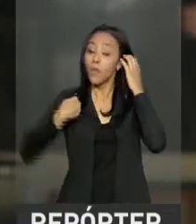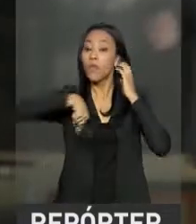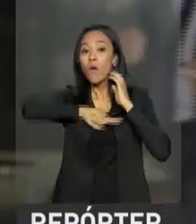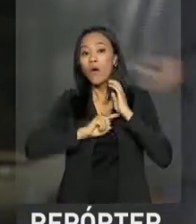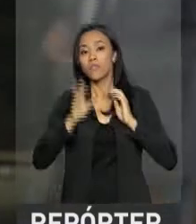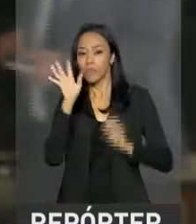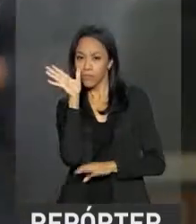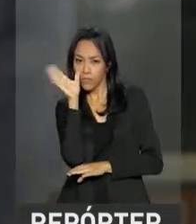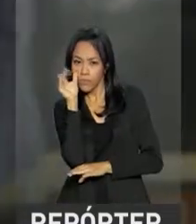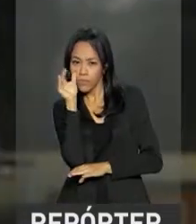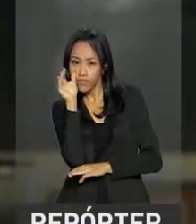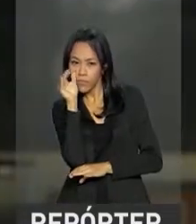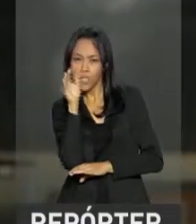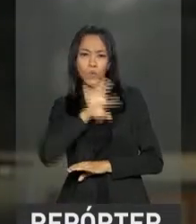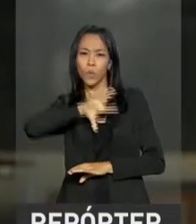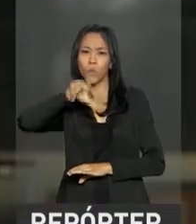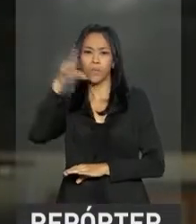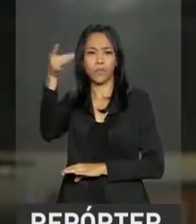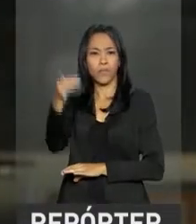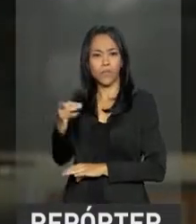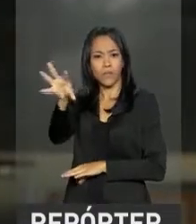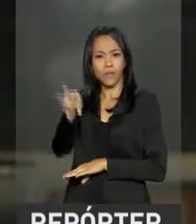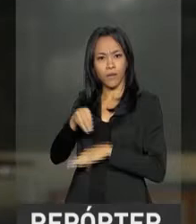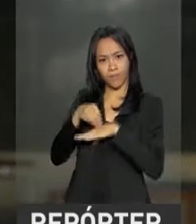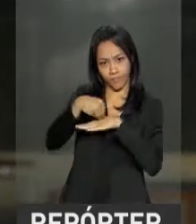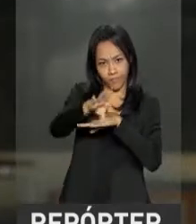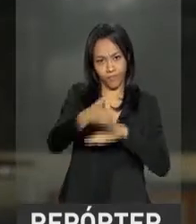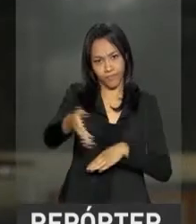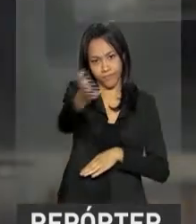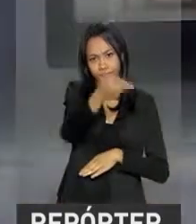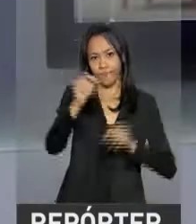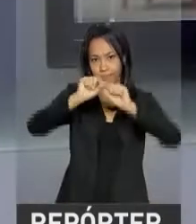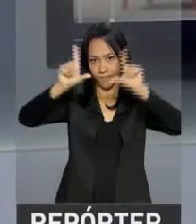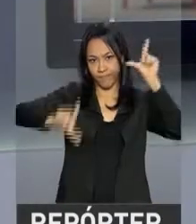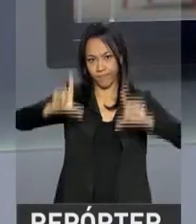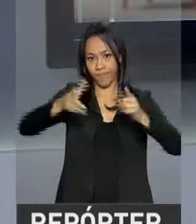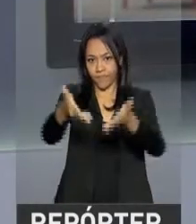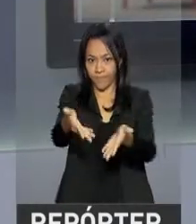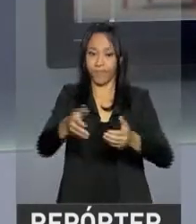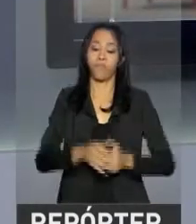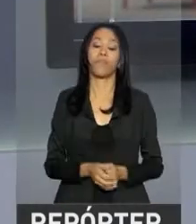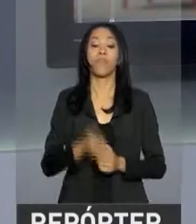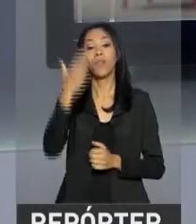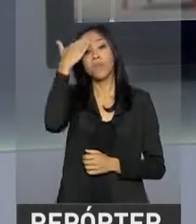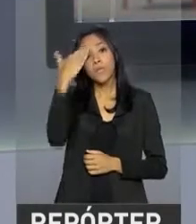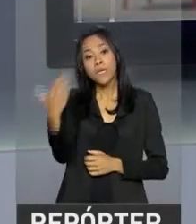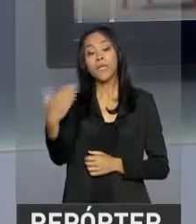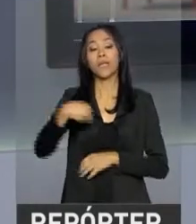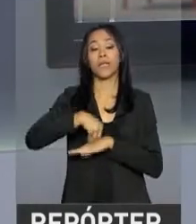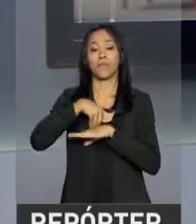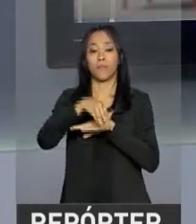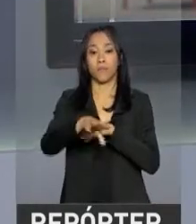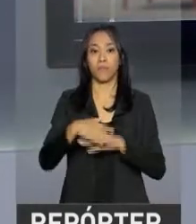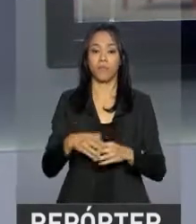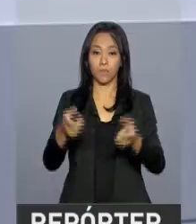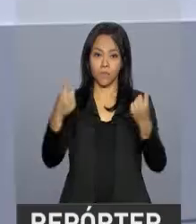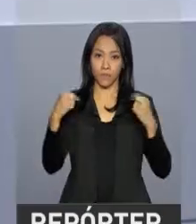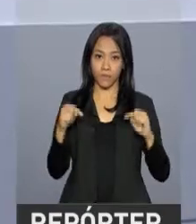segue acompanhando e traz todos os detalhes ao longo da nossa programação. Thaísa? Obrigada, Ney, pelas suas